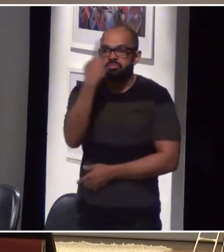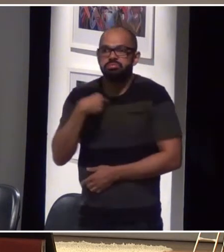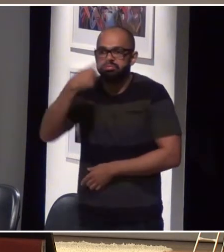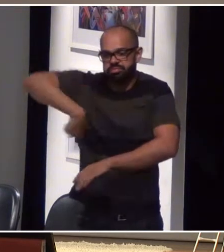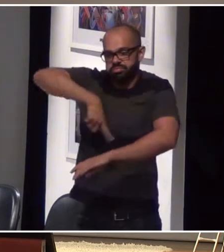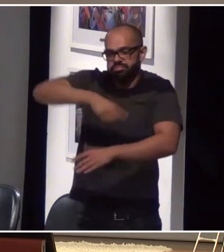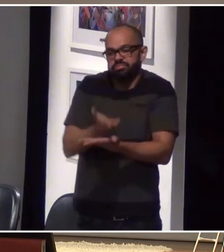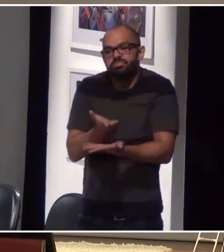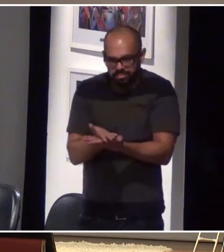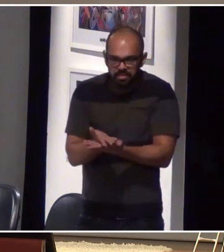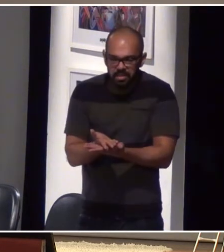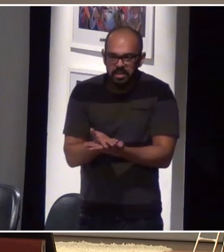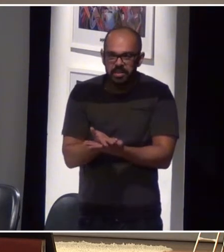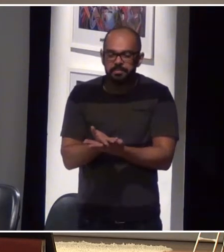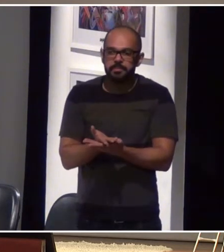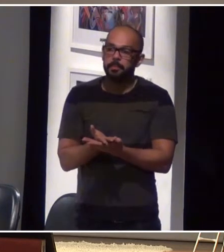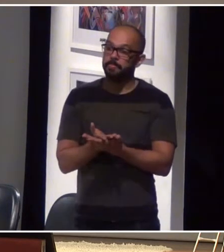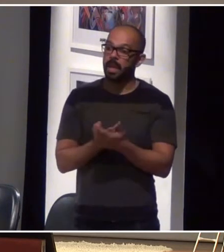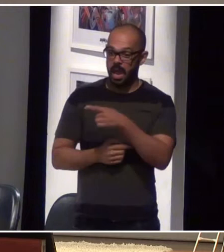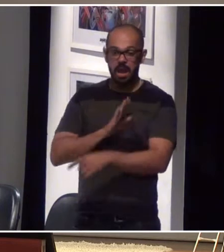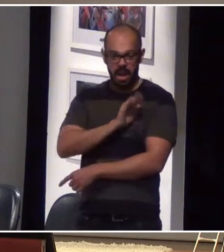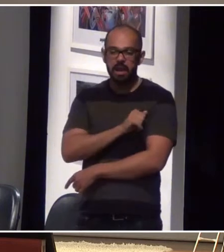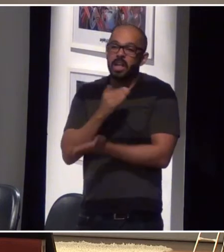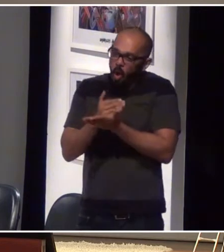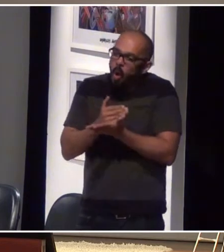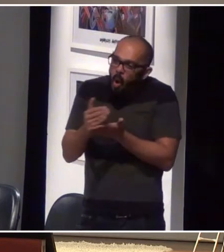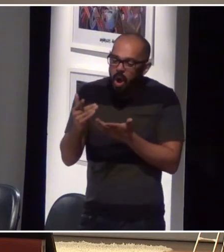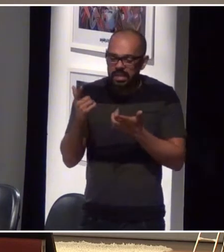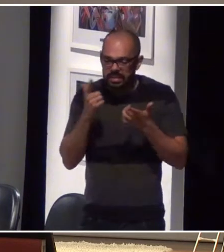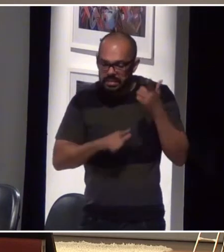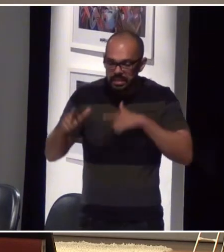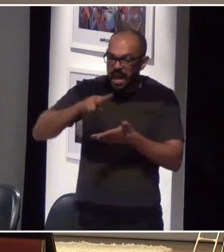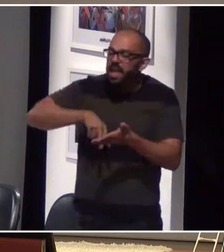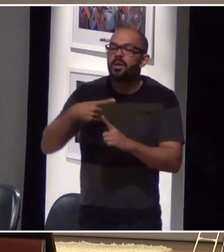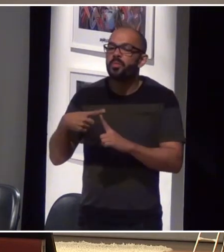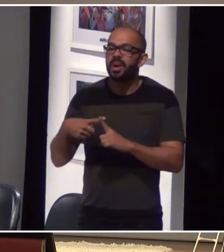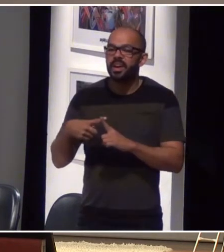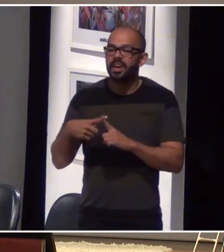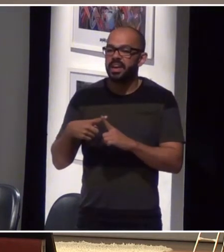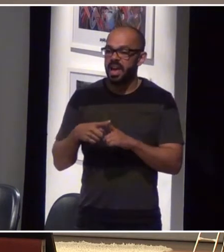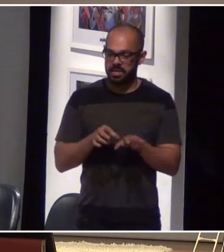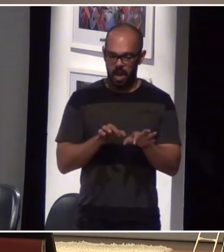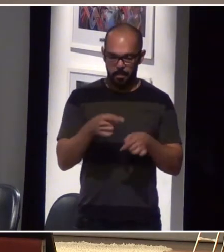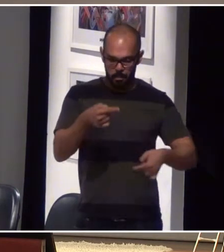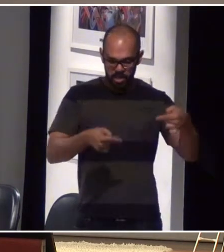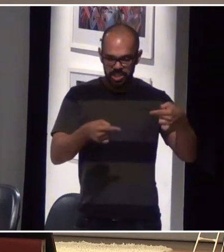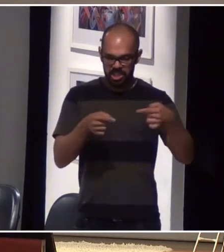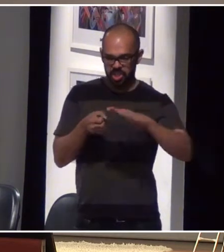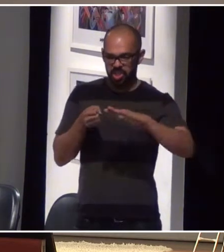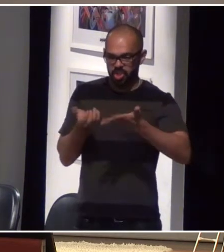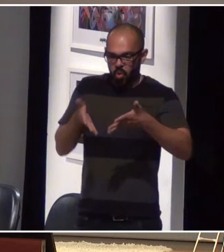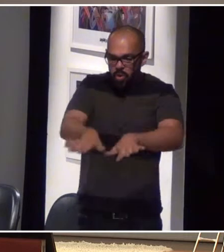muitas horas de estudo mesmo, né? Ela estava conseguindo dar conta das leituras, porque as políticas de inclusão